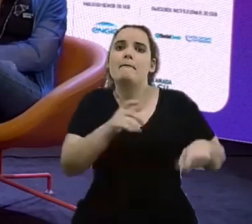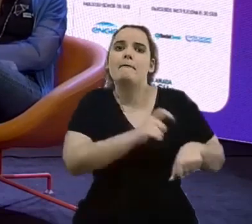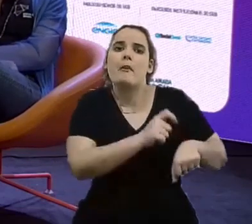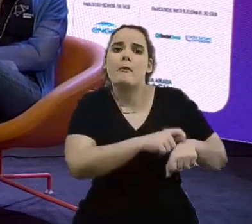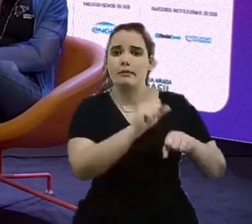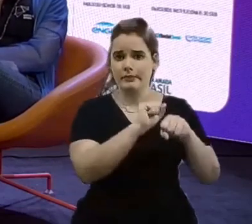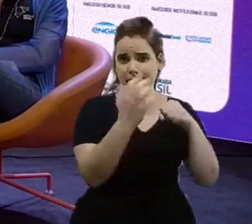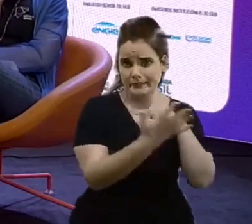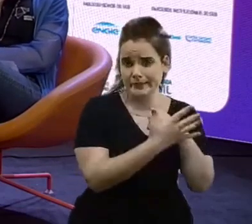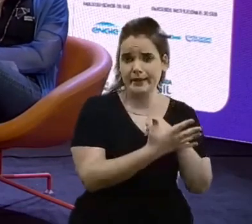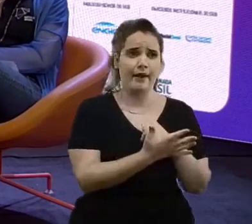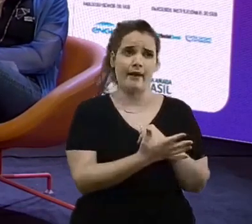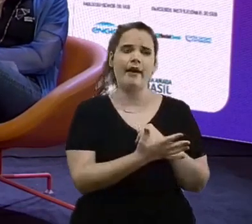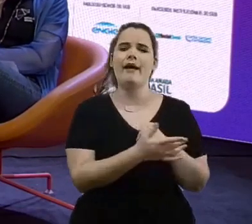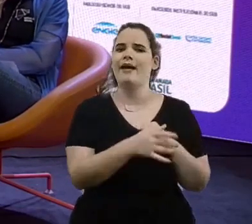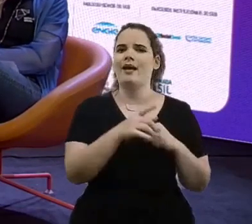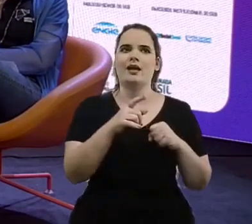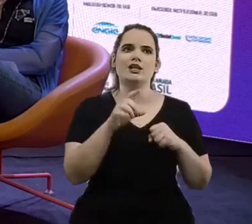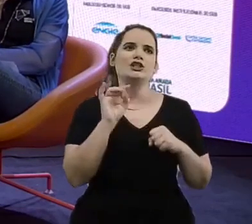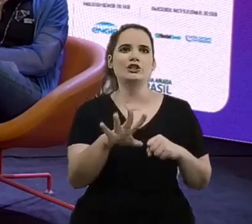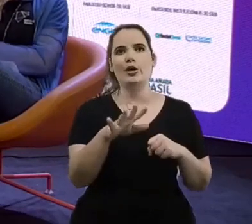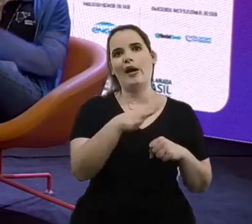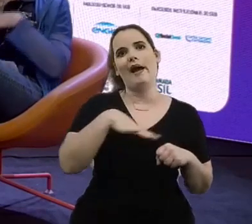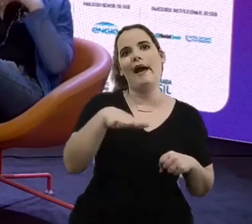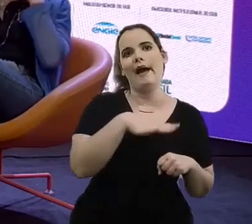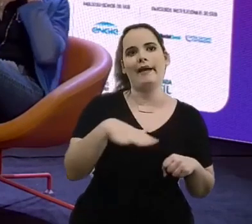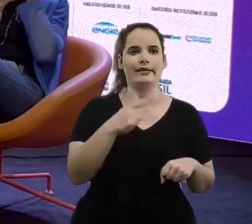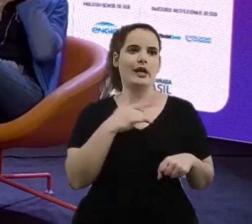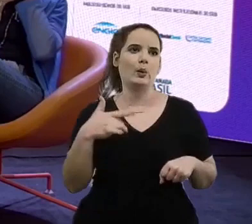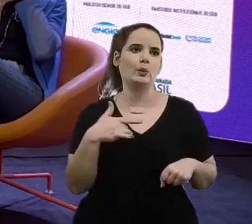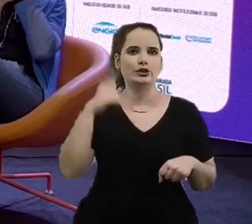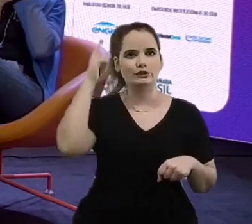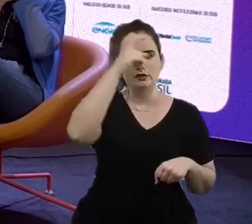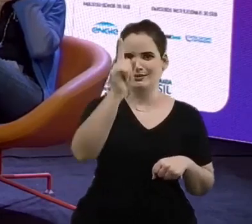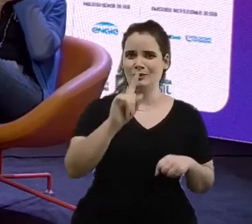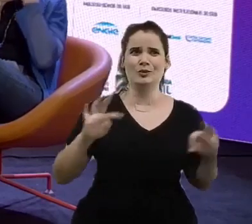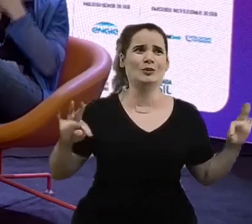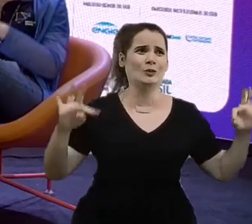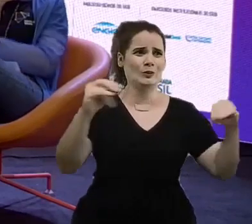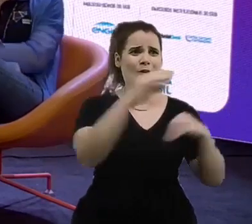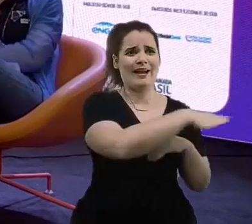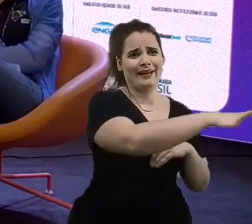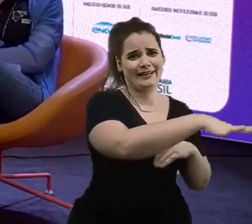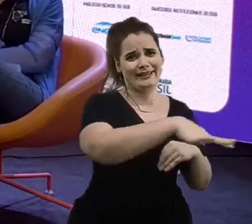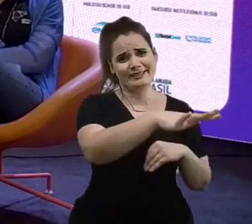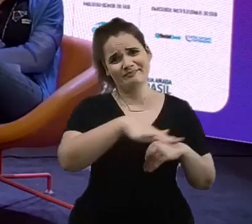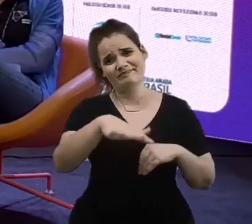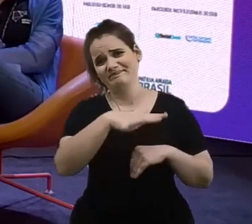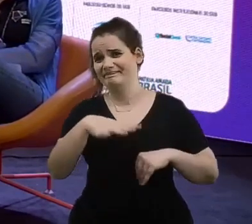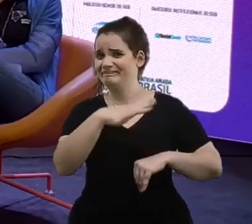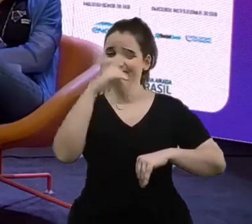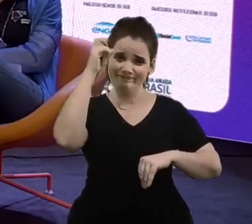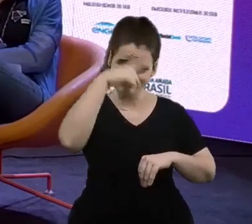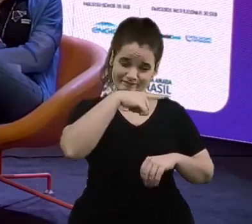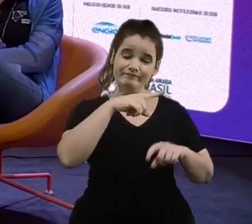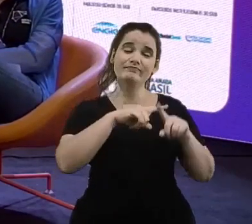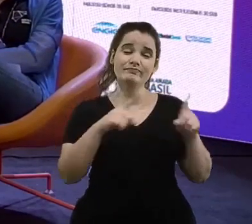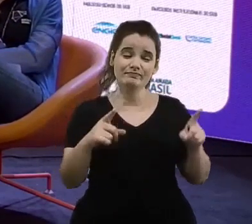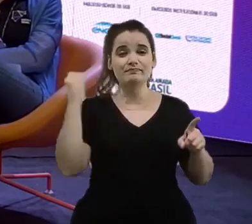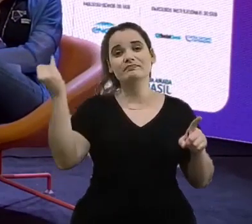para o usuário, né, que o usuário pudesse fazer todas as seleções e combinações de dados, né, e